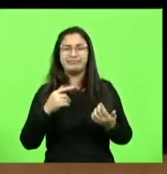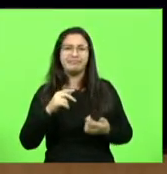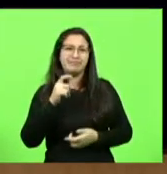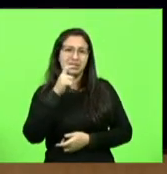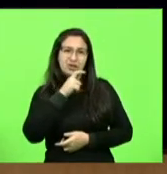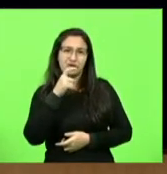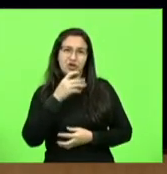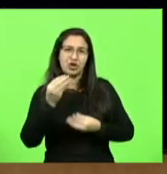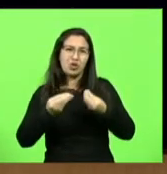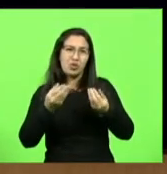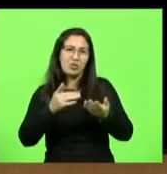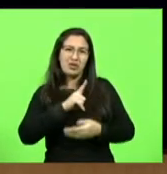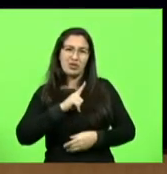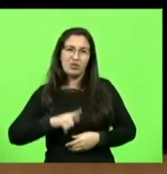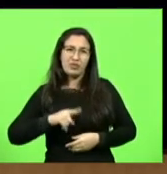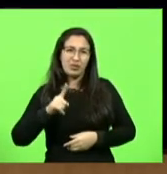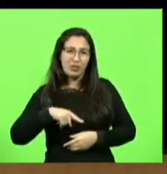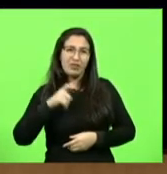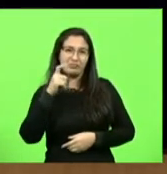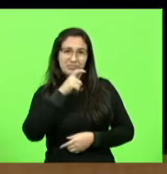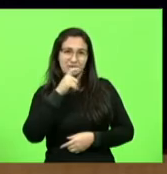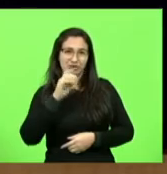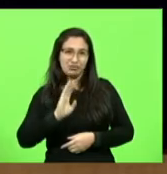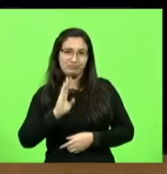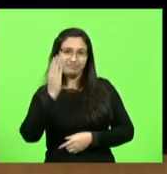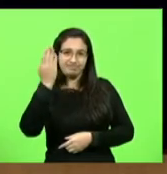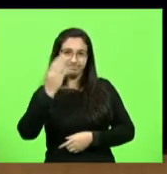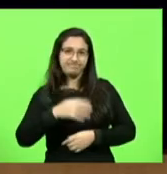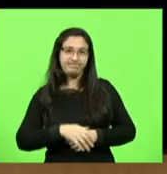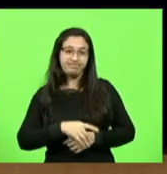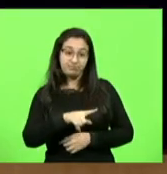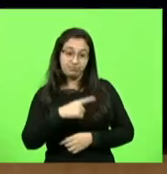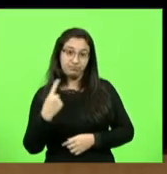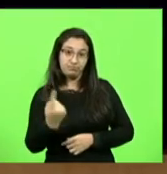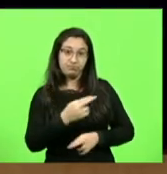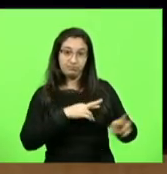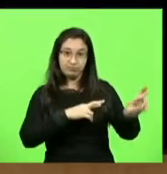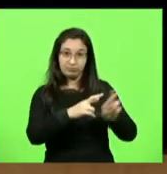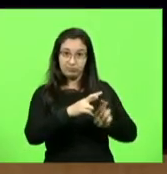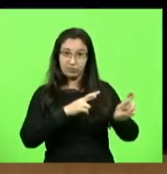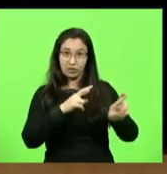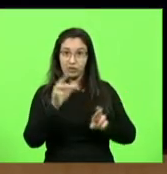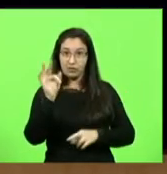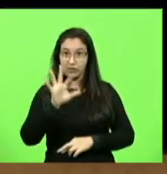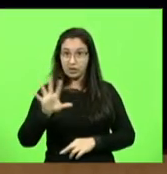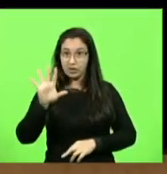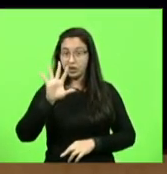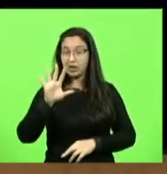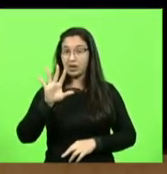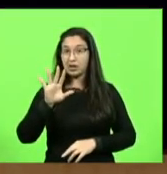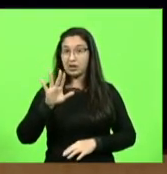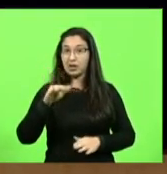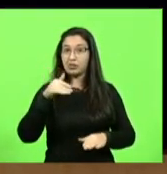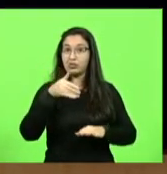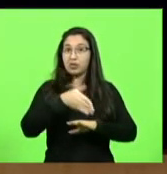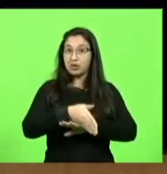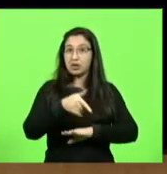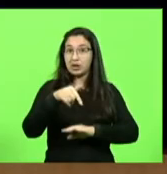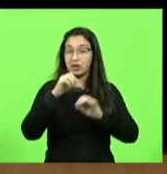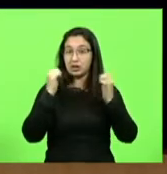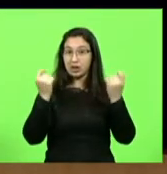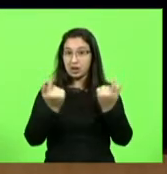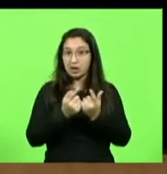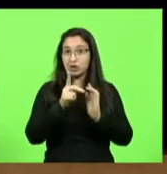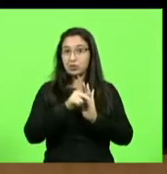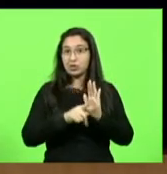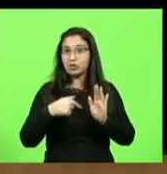governo é uma fake news. E aqui nas rodovias federais, eu confesso que quando esse projeto entrou na casa, eu fui um que me